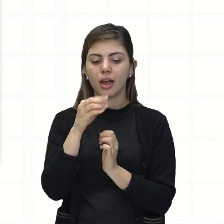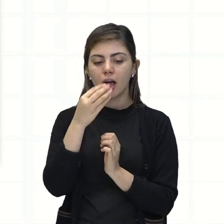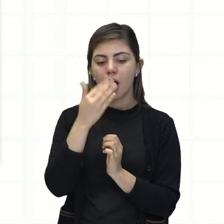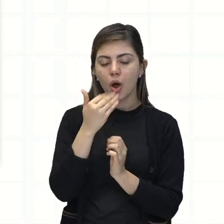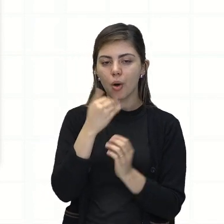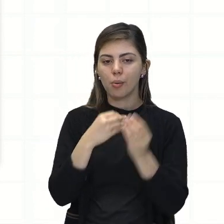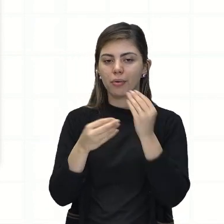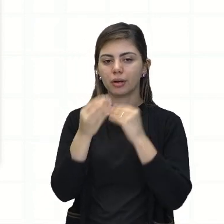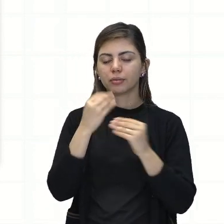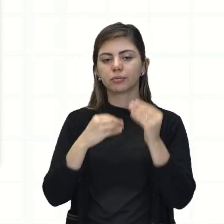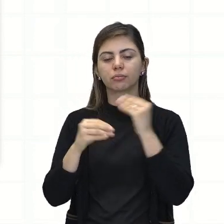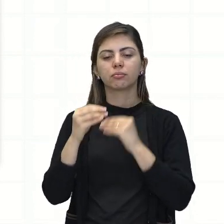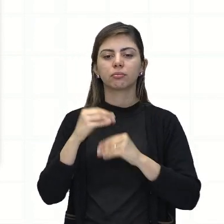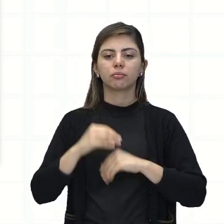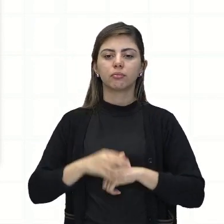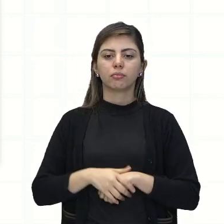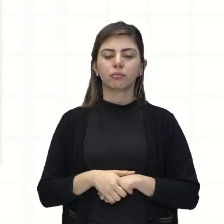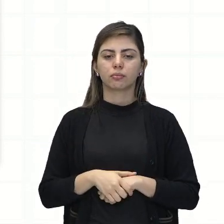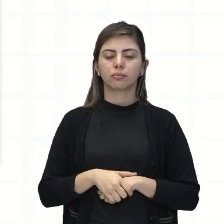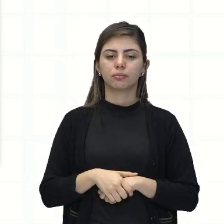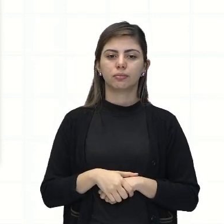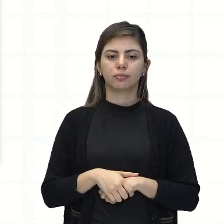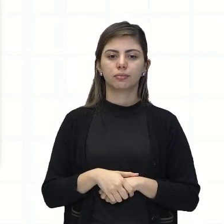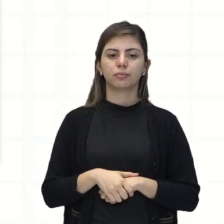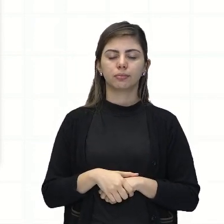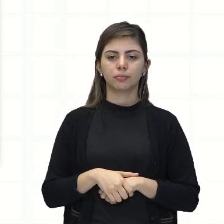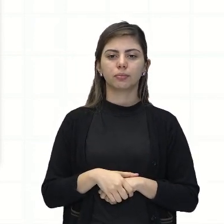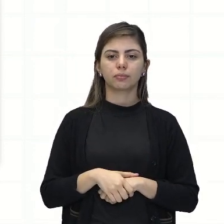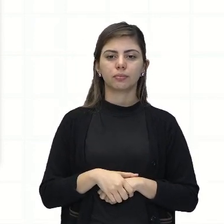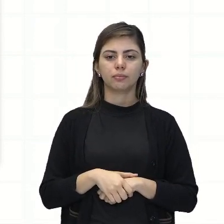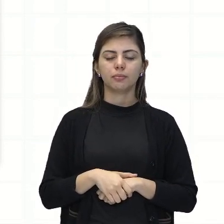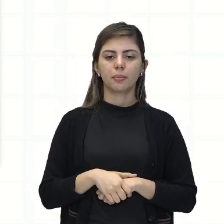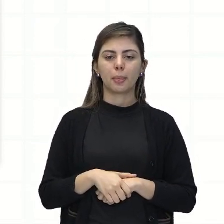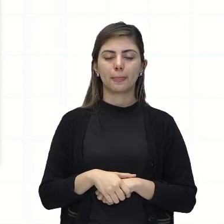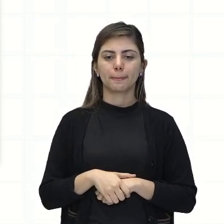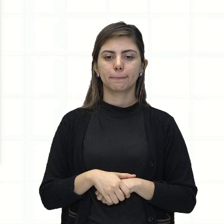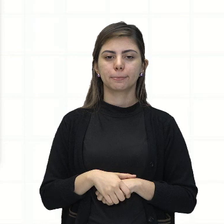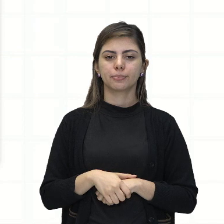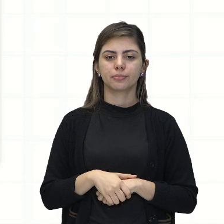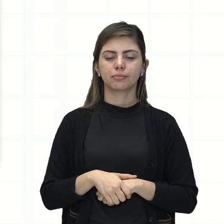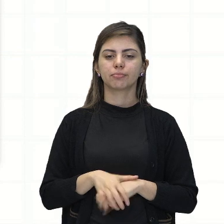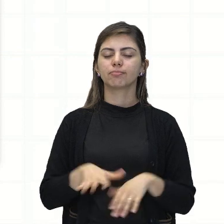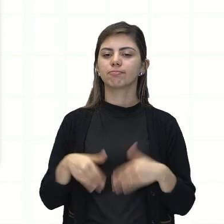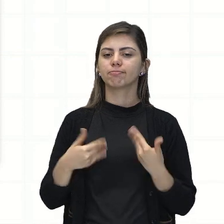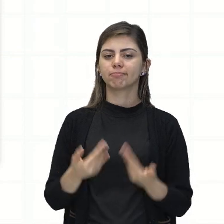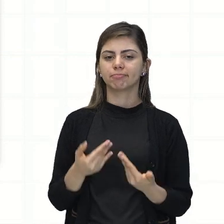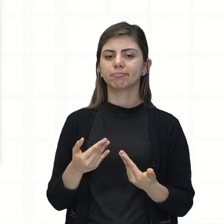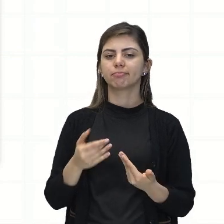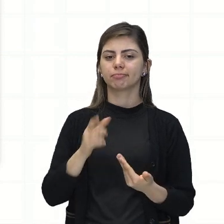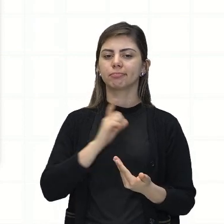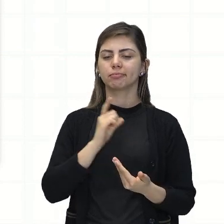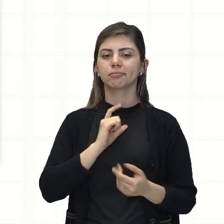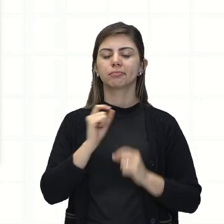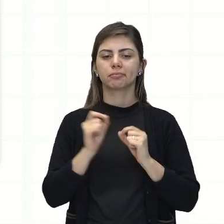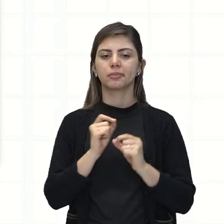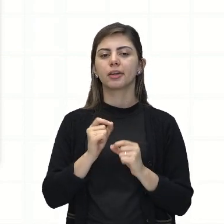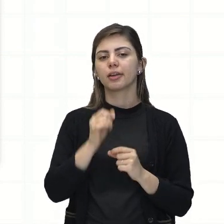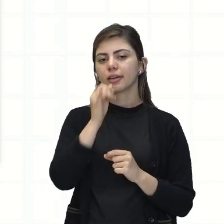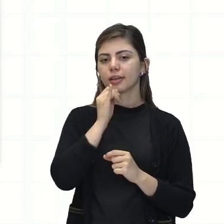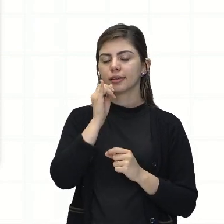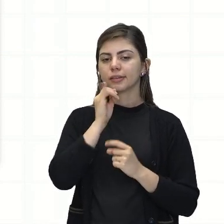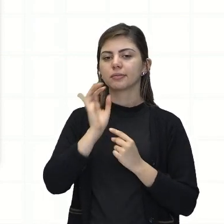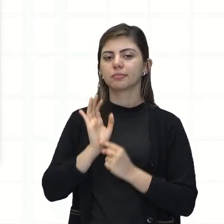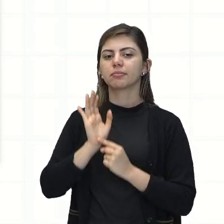homem não colocou, né? Que ele não utilizou e que ele jogou fora. Então, esses são os nossos